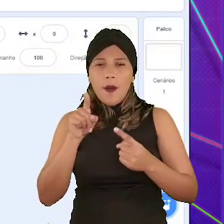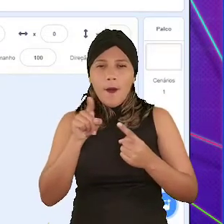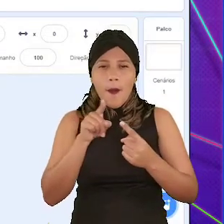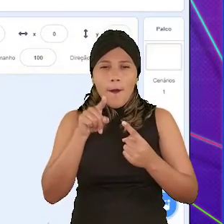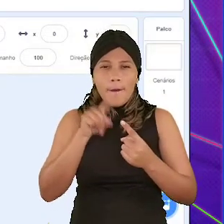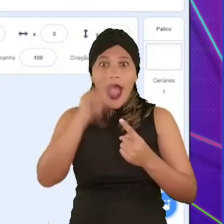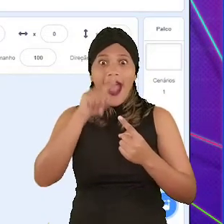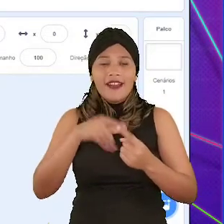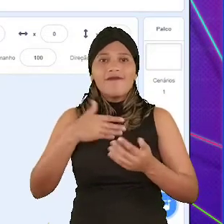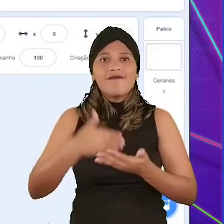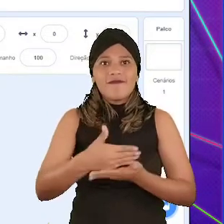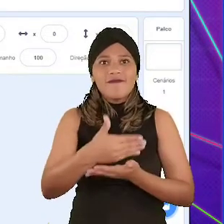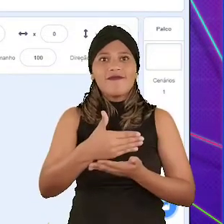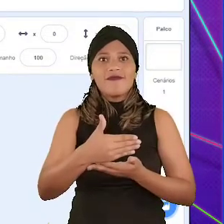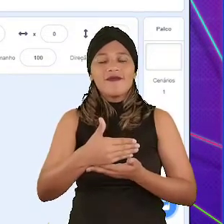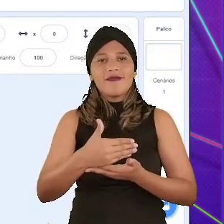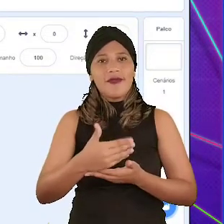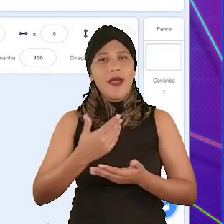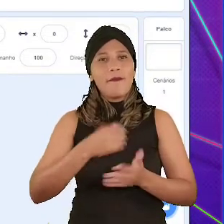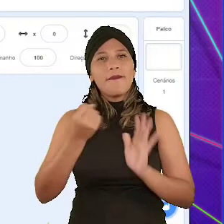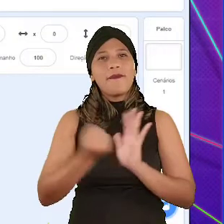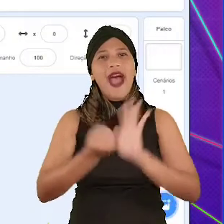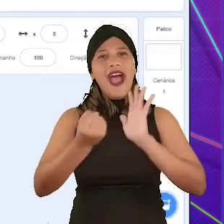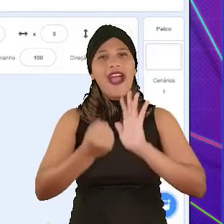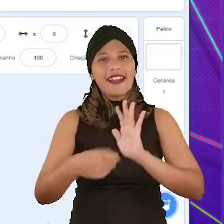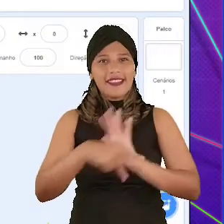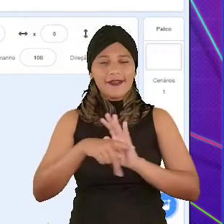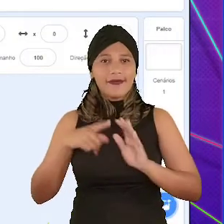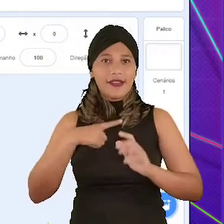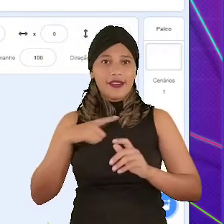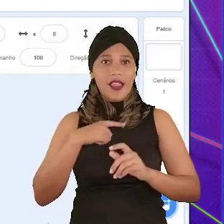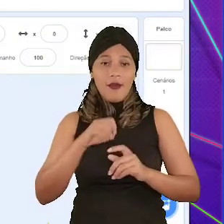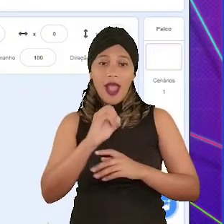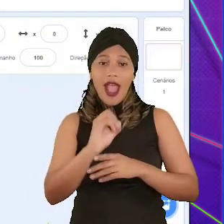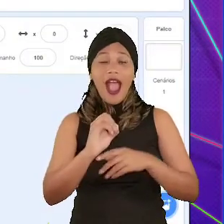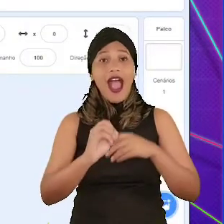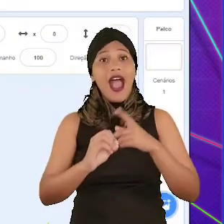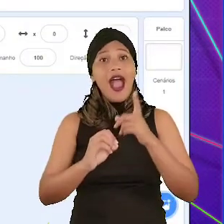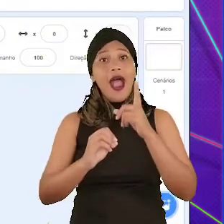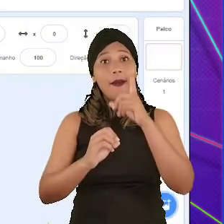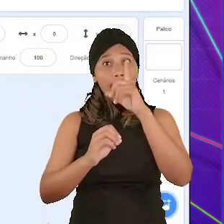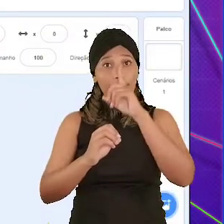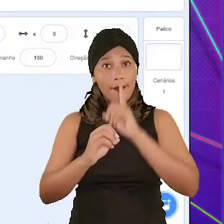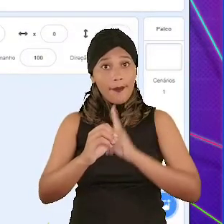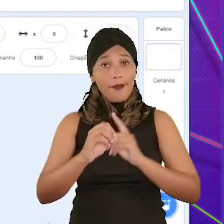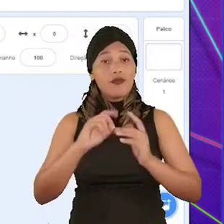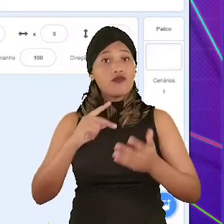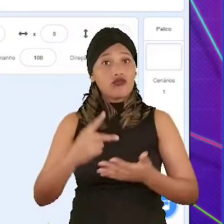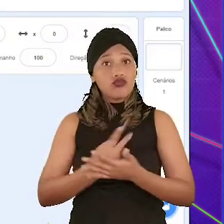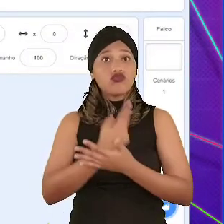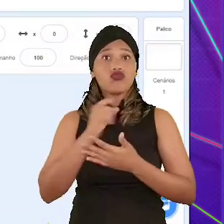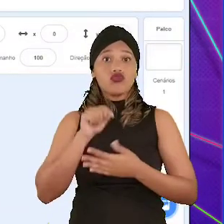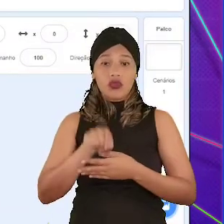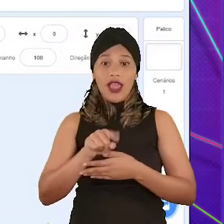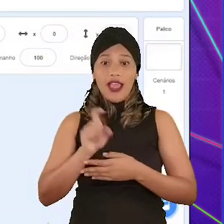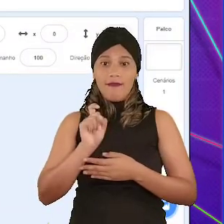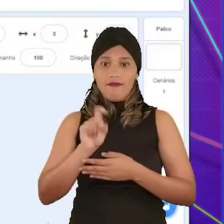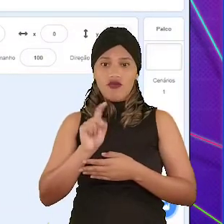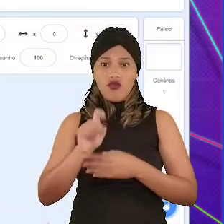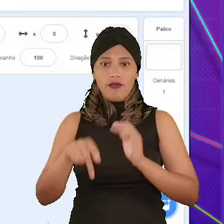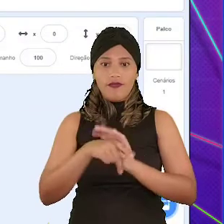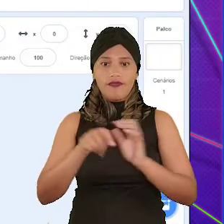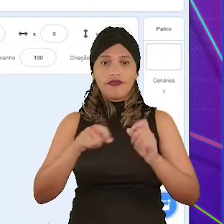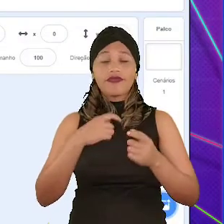que inicia este algoritmo que aqui criamos e nós podemos achar isso nessa barra lateral na bolinha amarela onde está escrito eventos